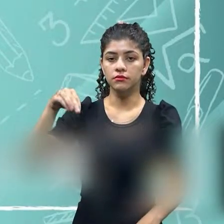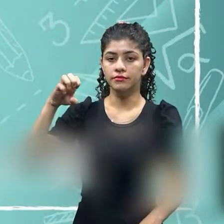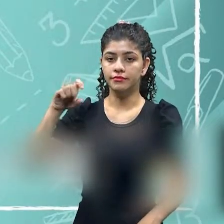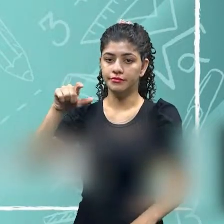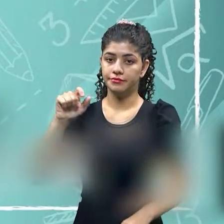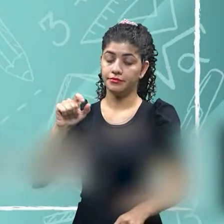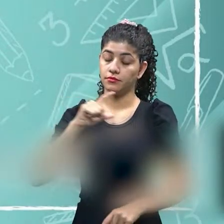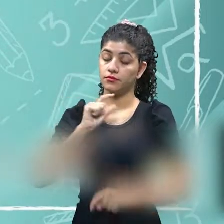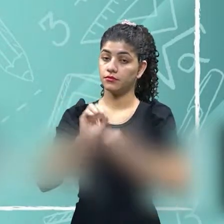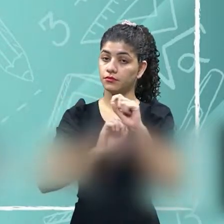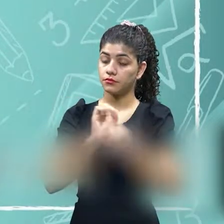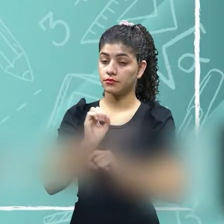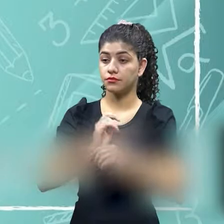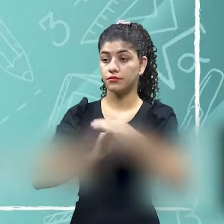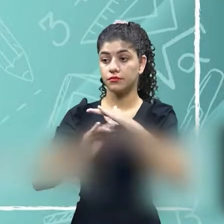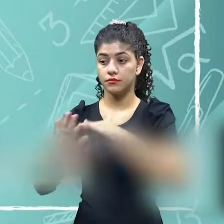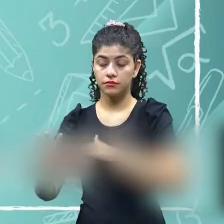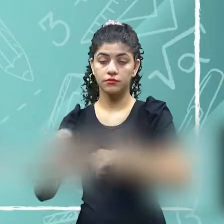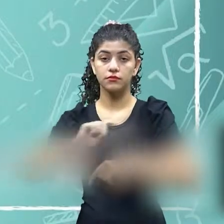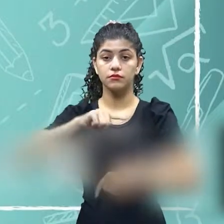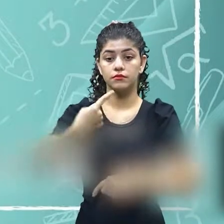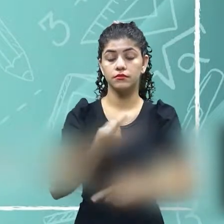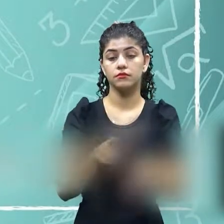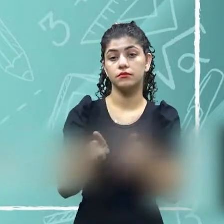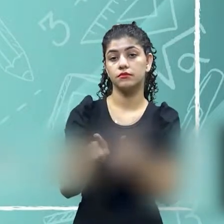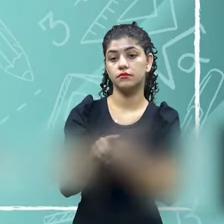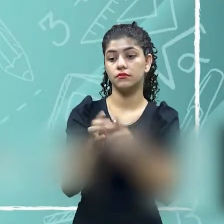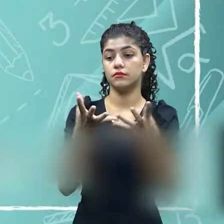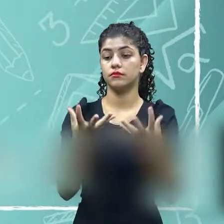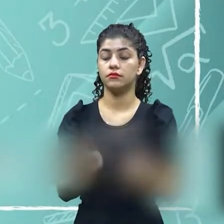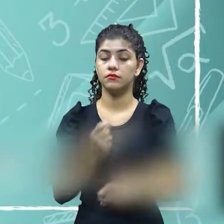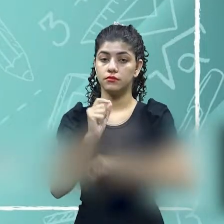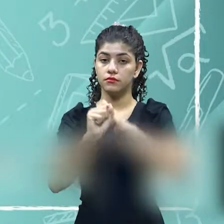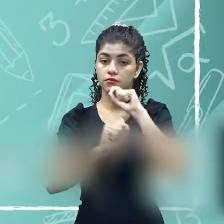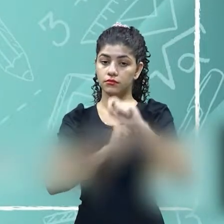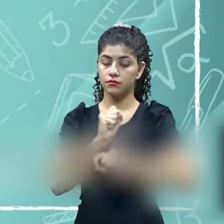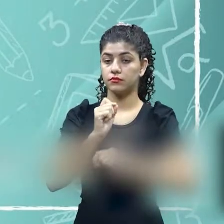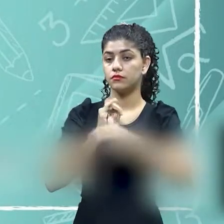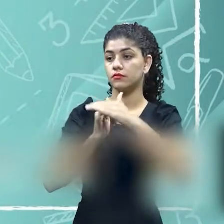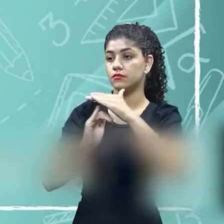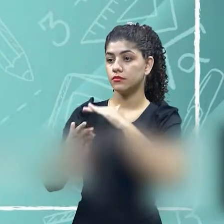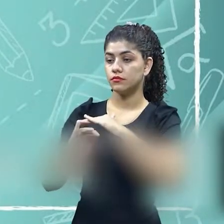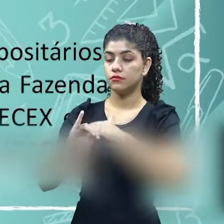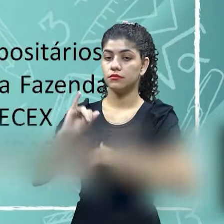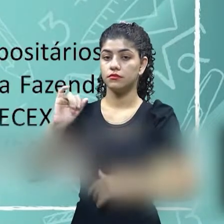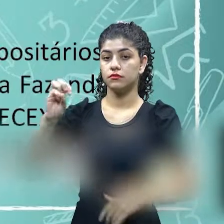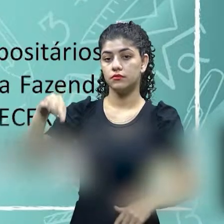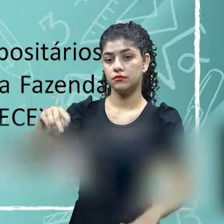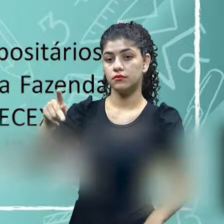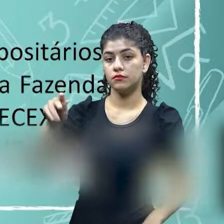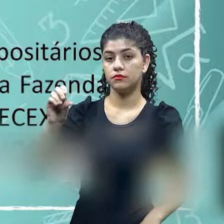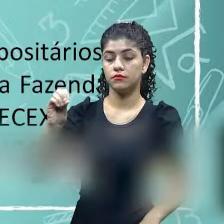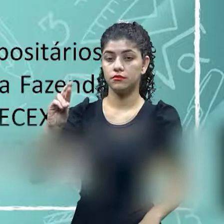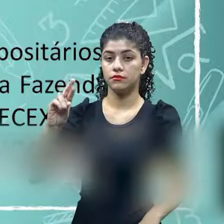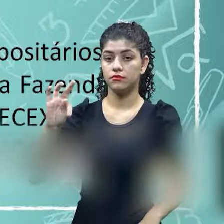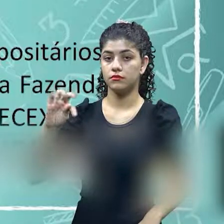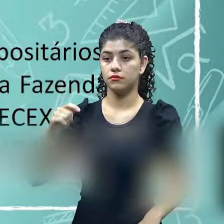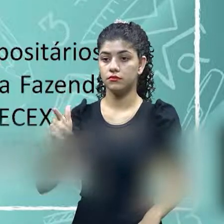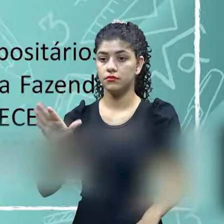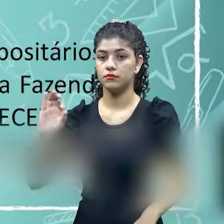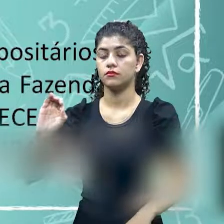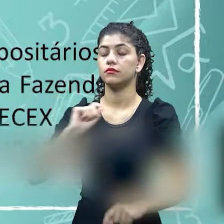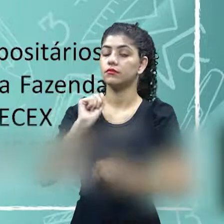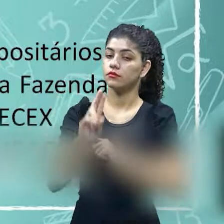inicialmente era apenas para exportação, depois aderiu à parte de importação. Seus usuários